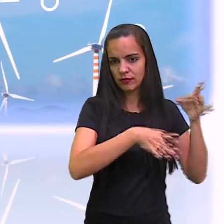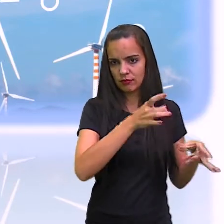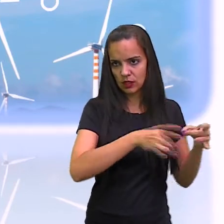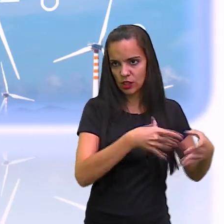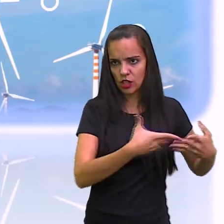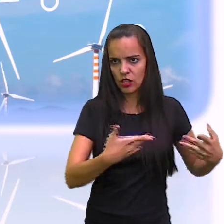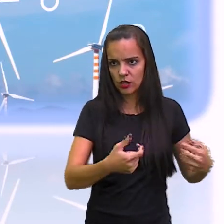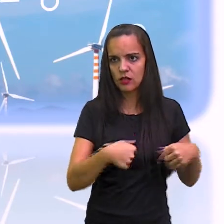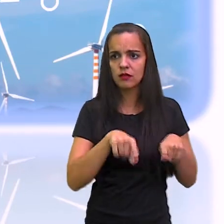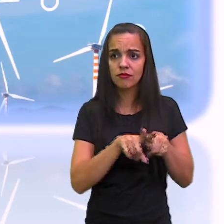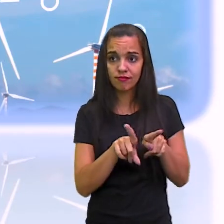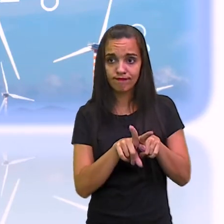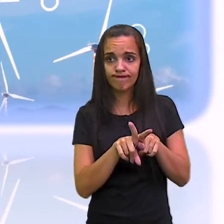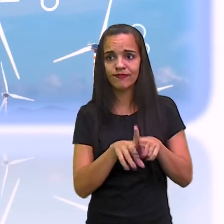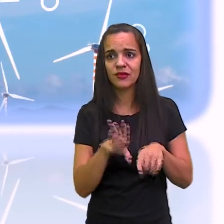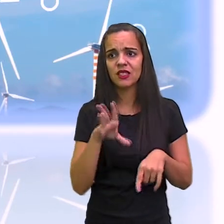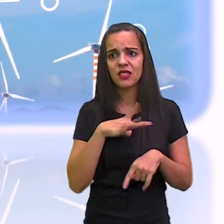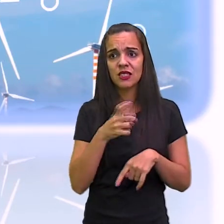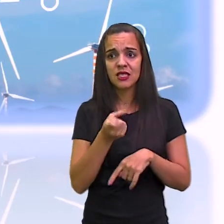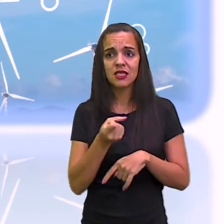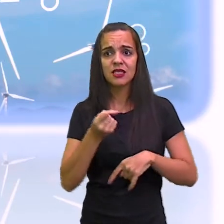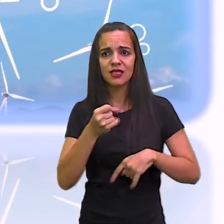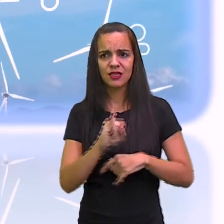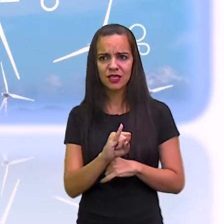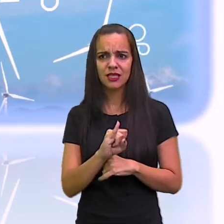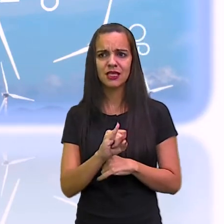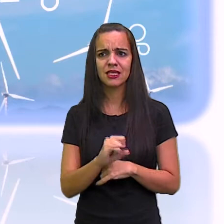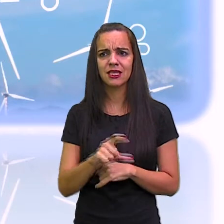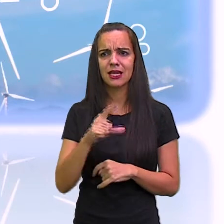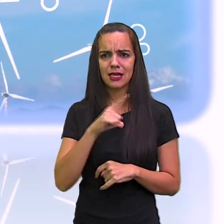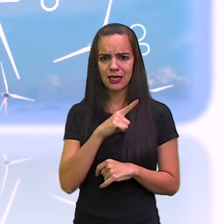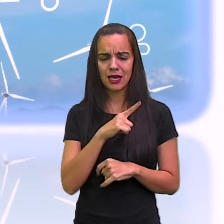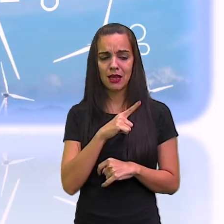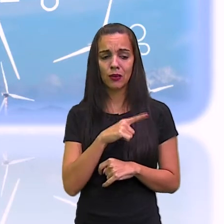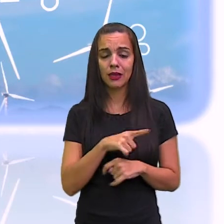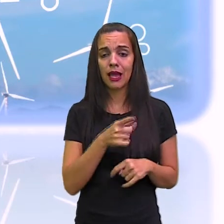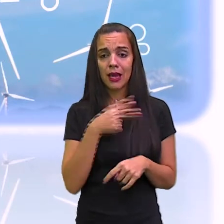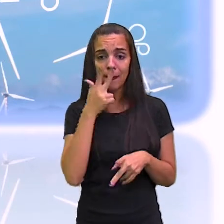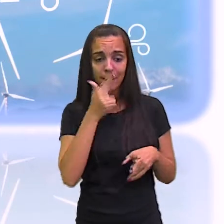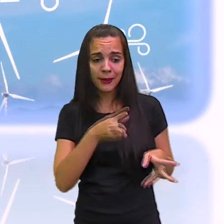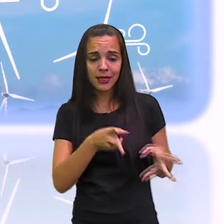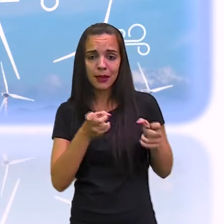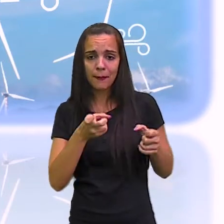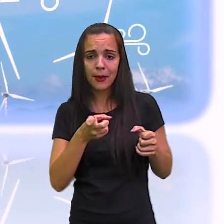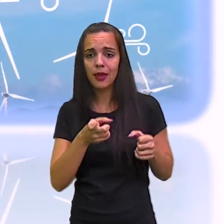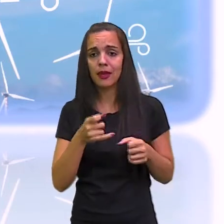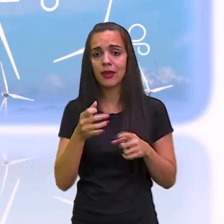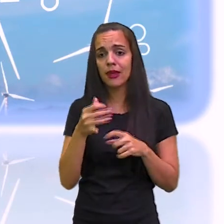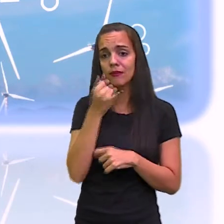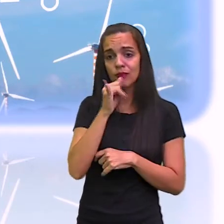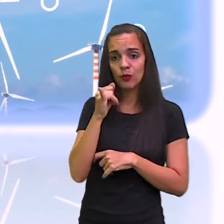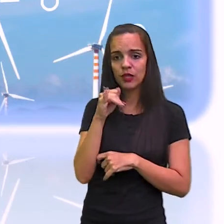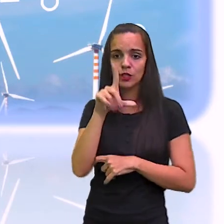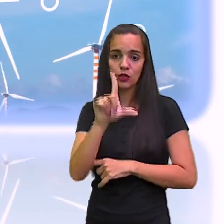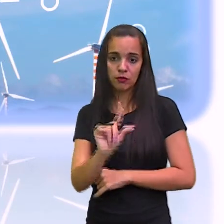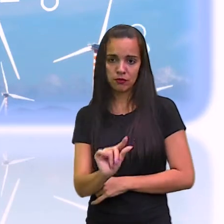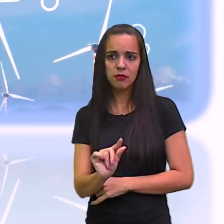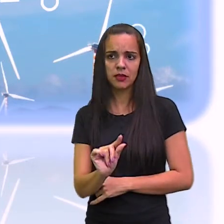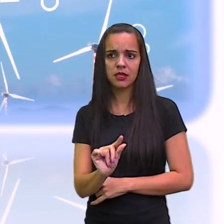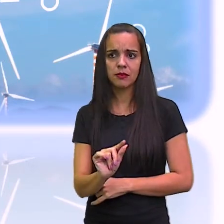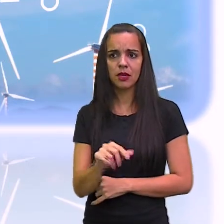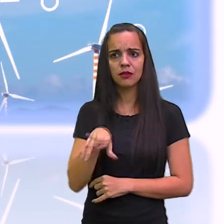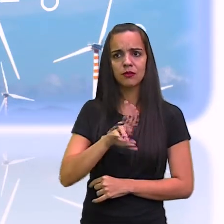mesmo? Sem contar que é uma fonte bem mais barata de energia. A recuperação